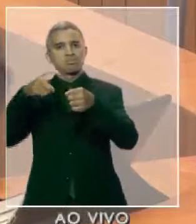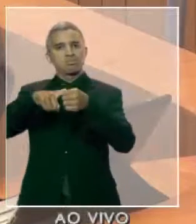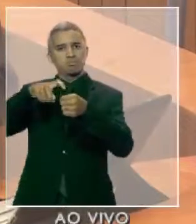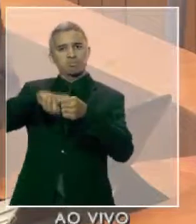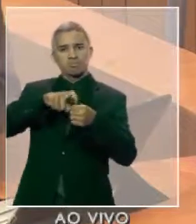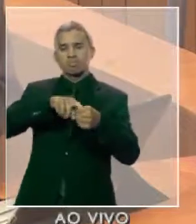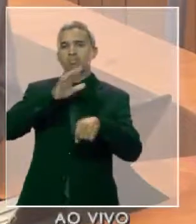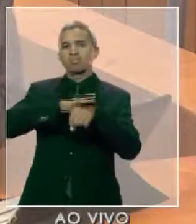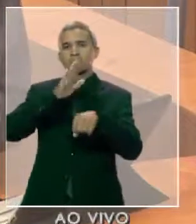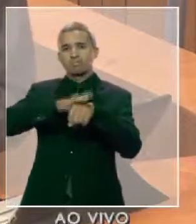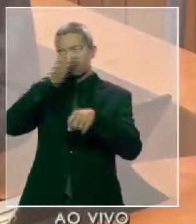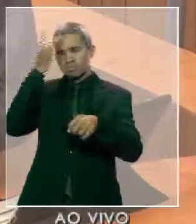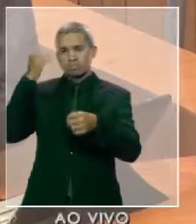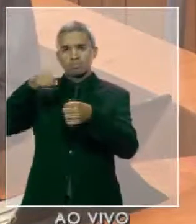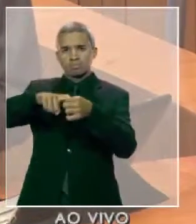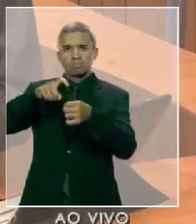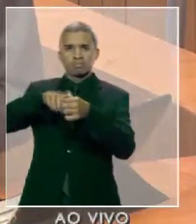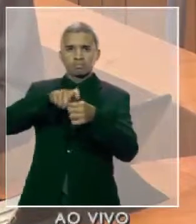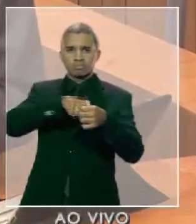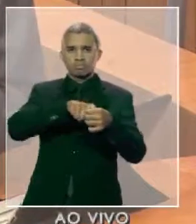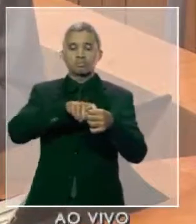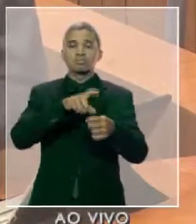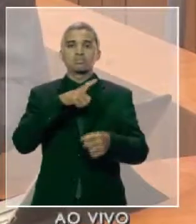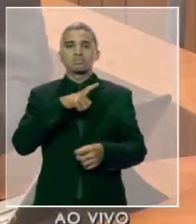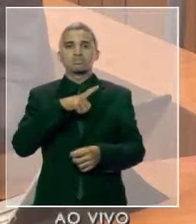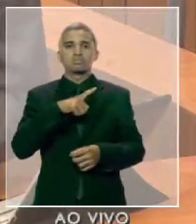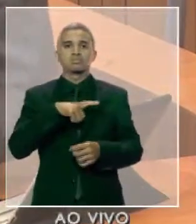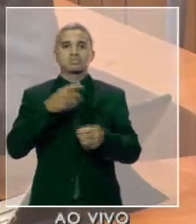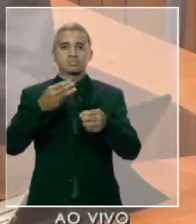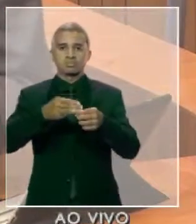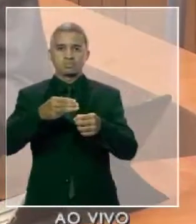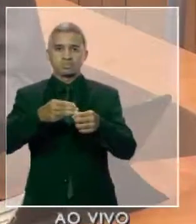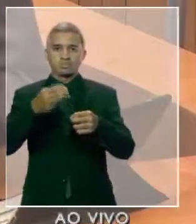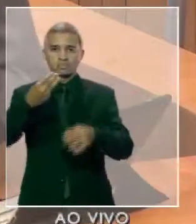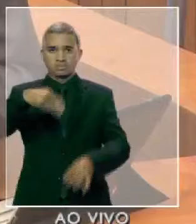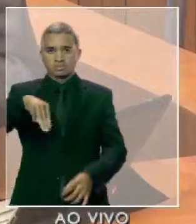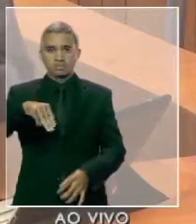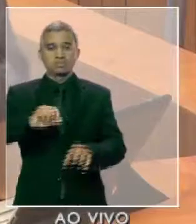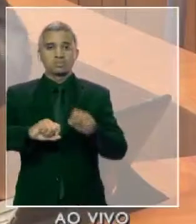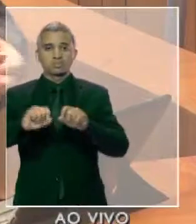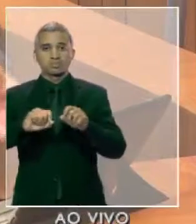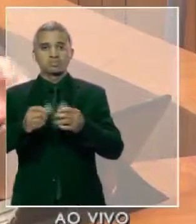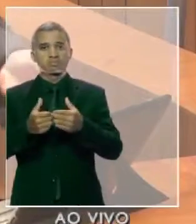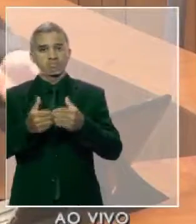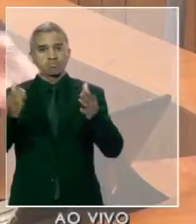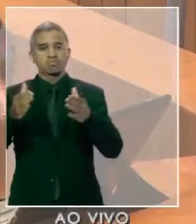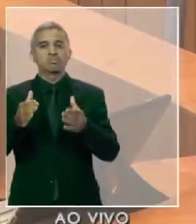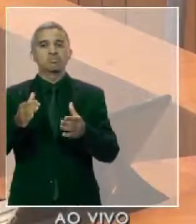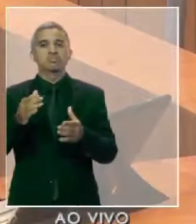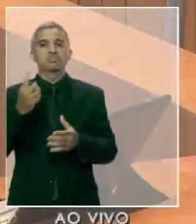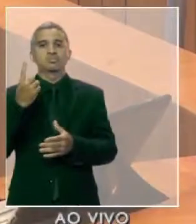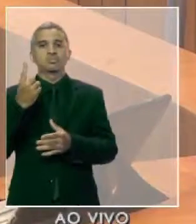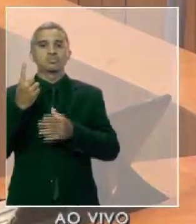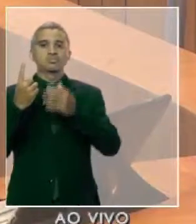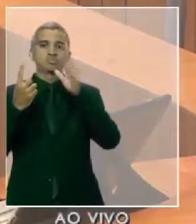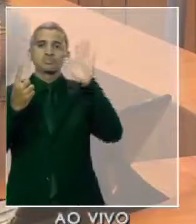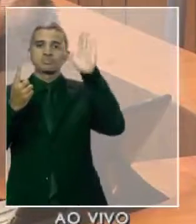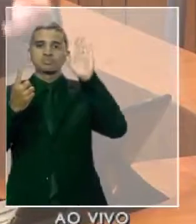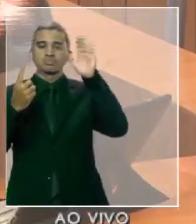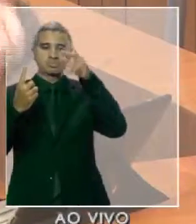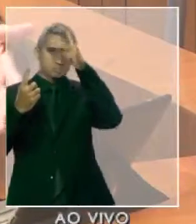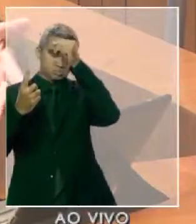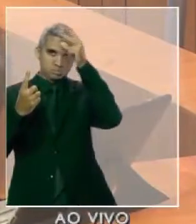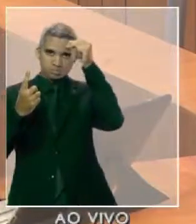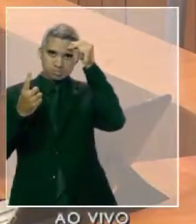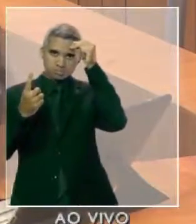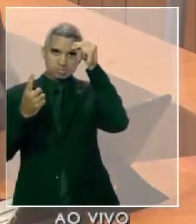Nós, mais uma vez, tivemos em um município maranhense lançando um candidato a prefeito de um município. Um pré-candidato